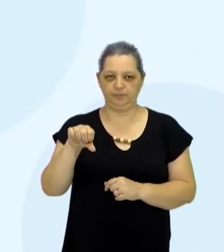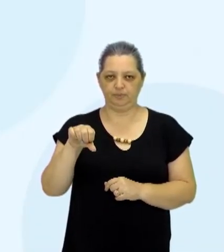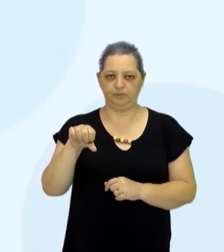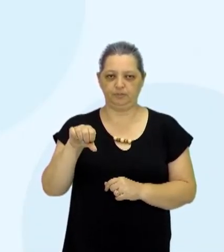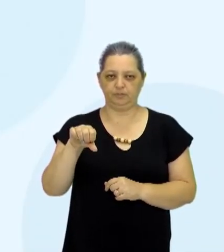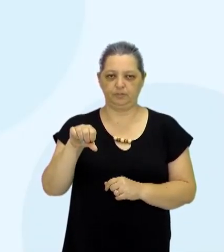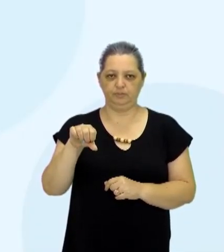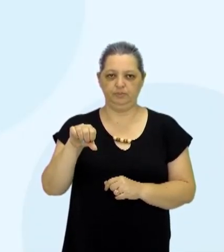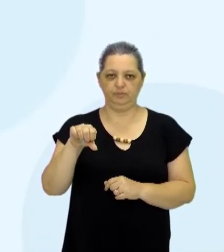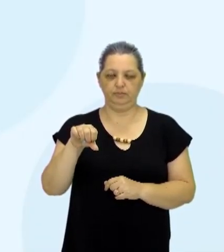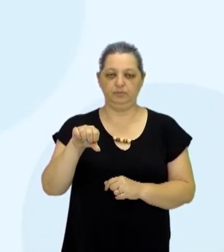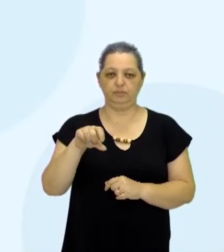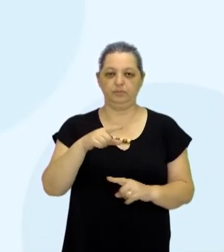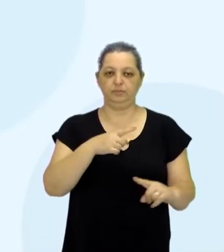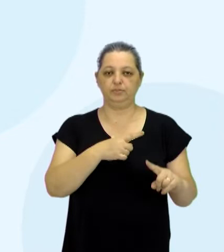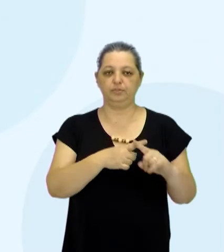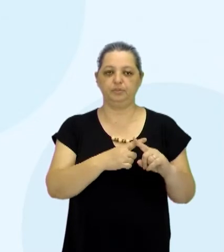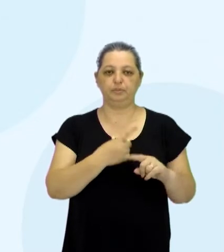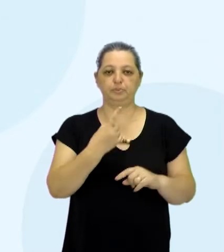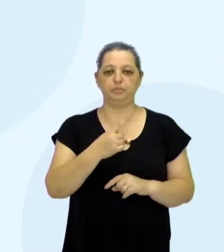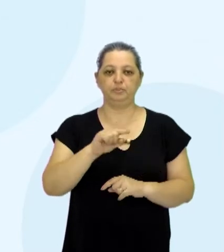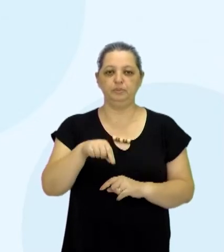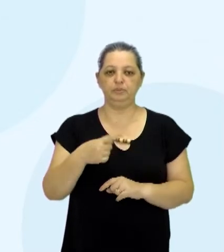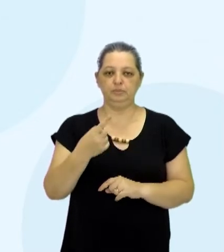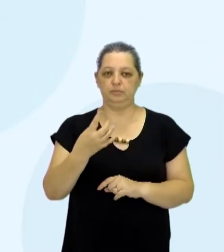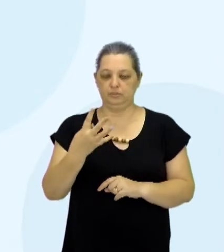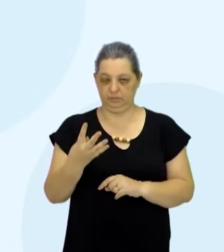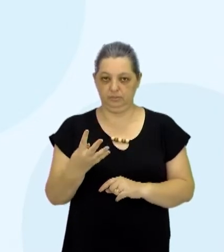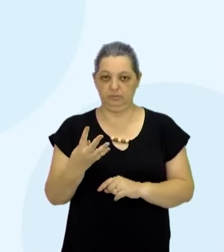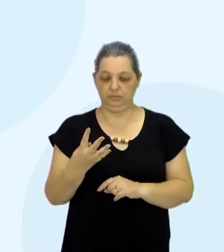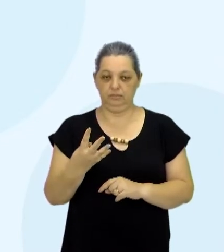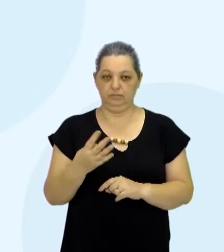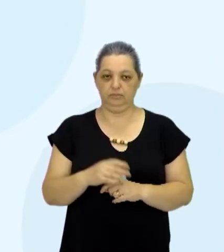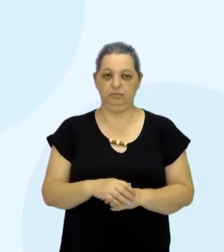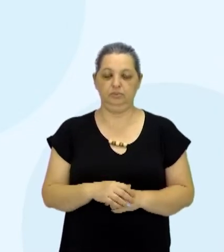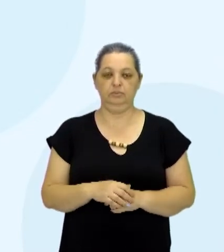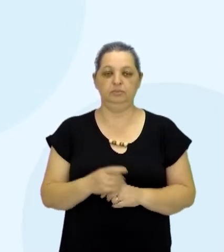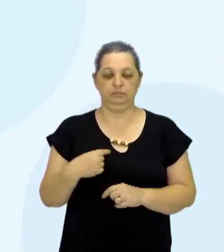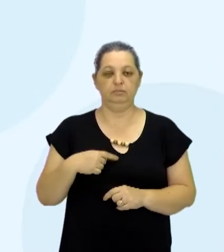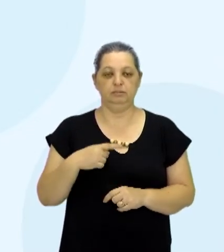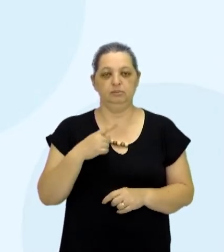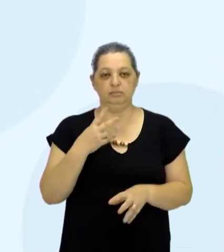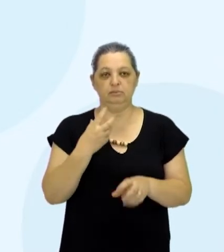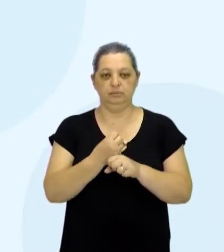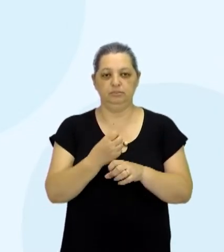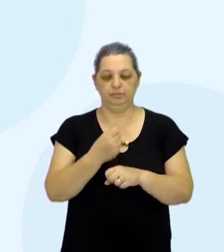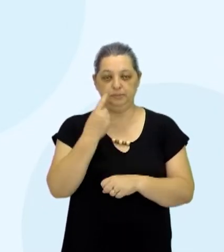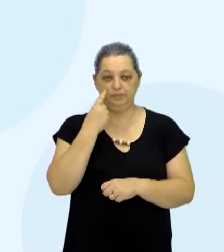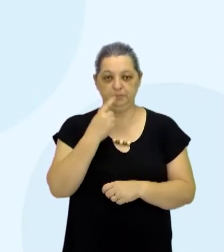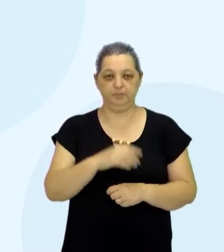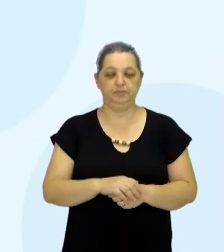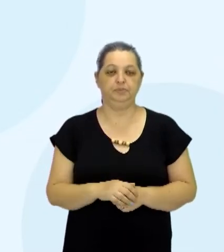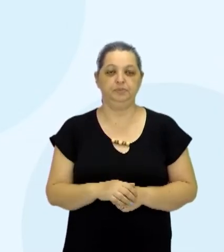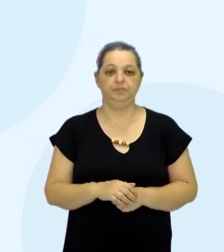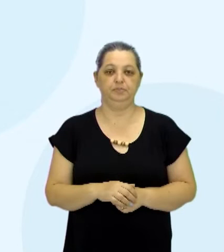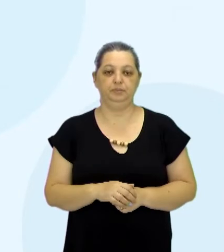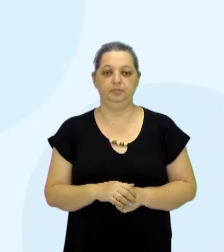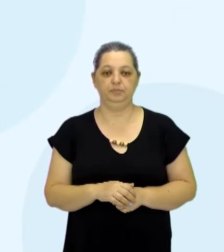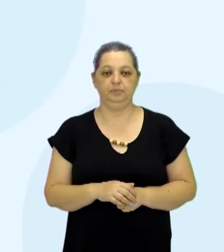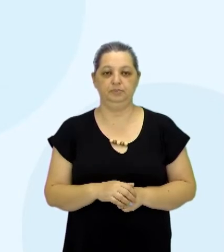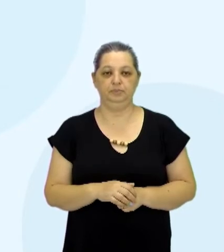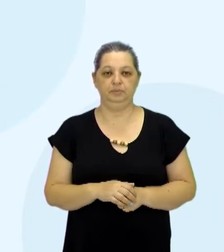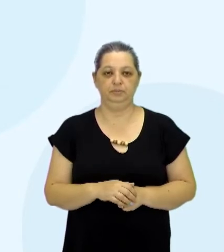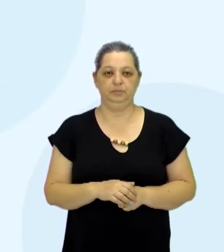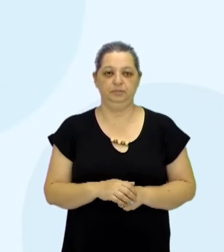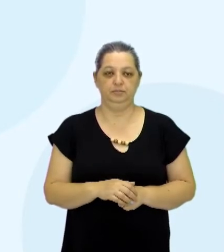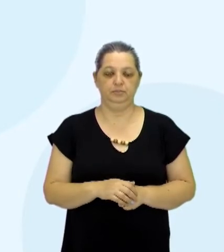1.299,00 vezes 1,14. Eu falei que eu não ia fazer a conta, mas eu não vou resistir. Então vamos. 4 vezes 9, 36. Vê se eu